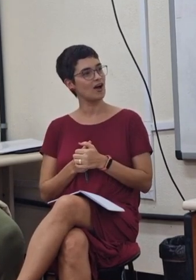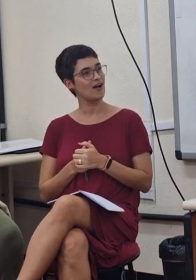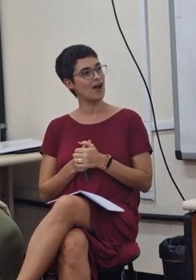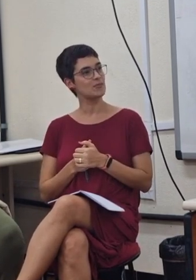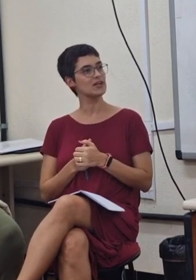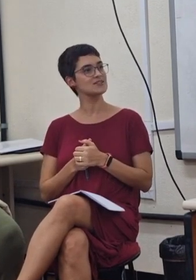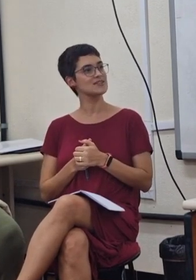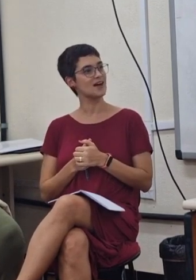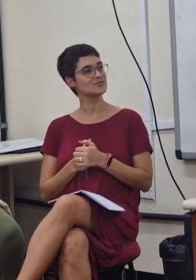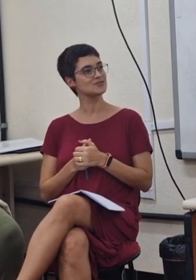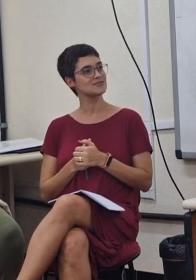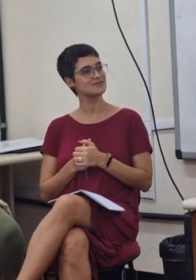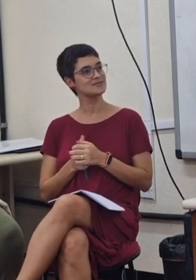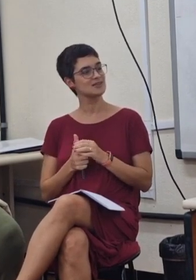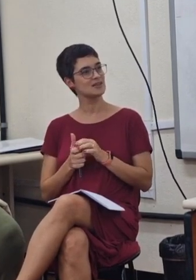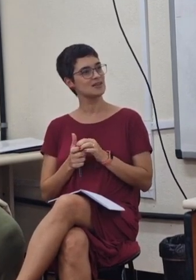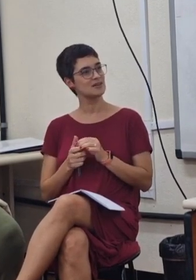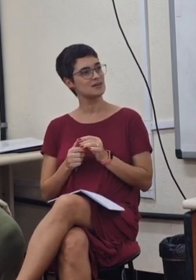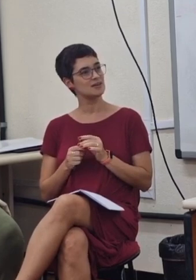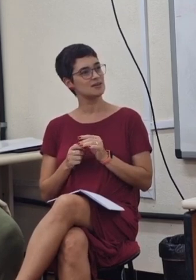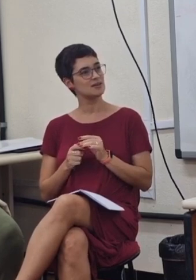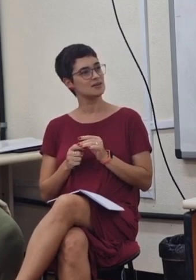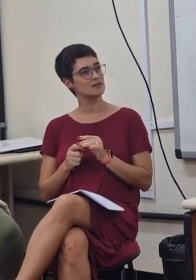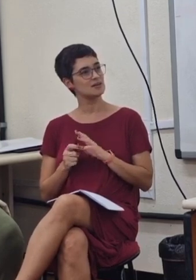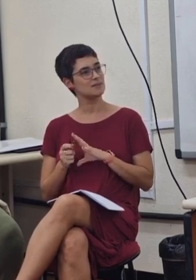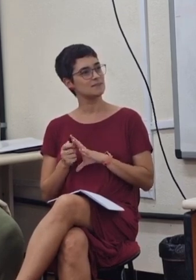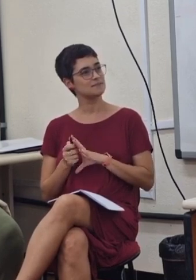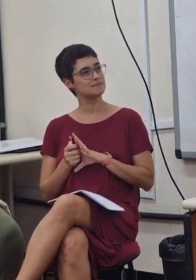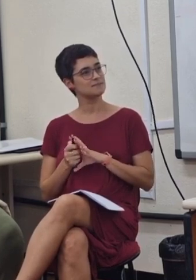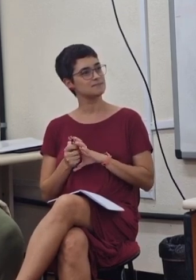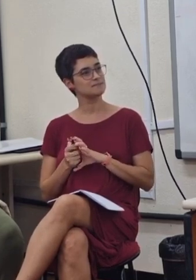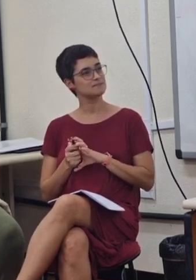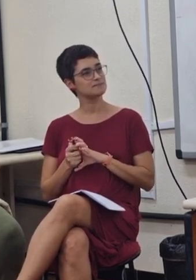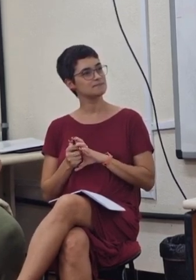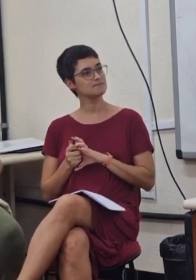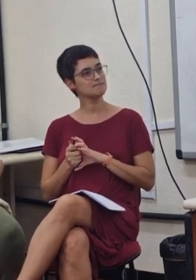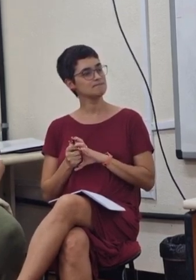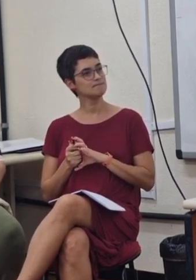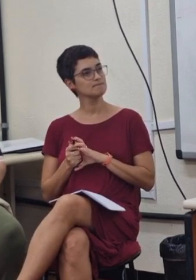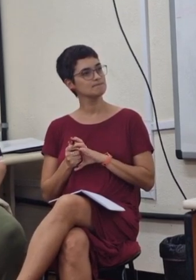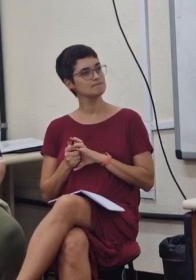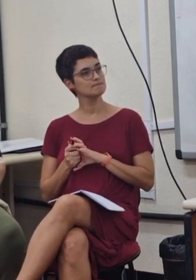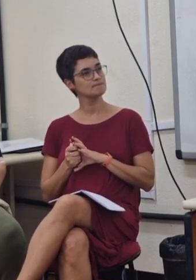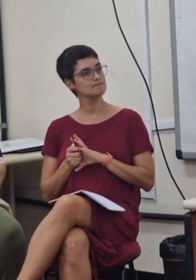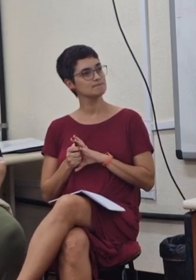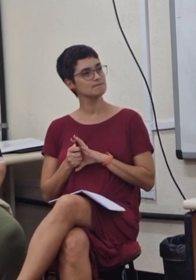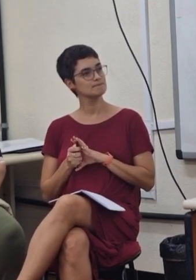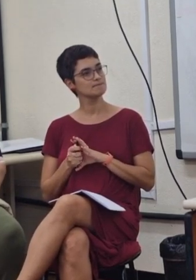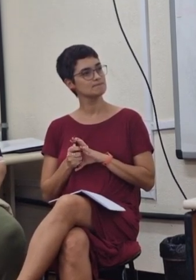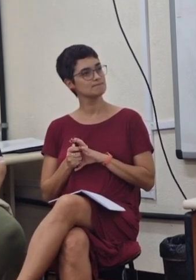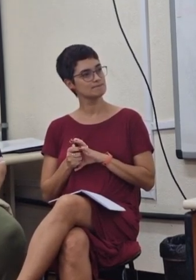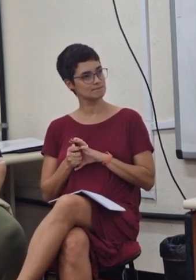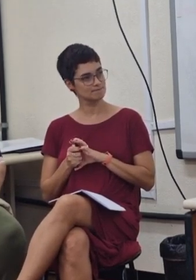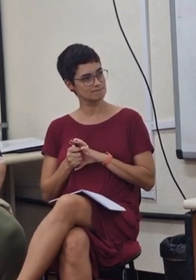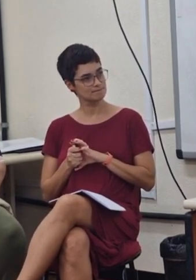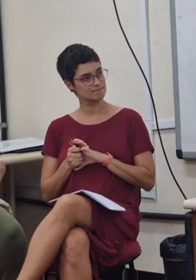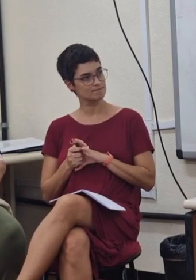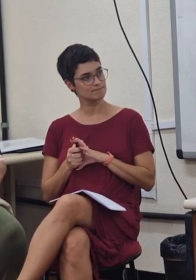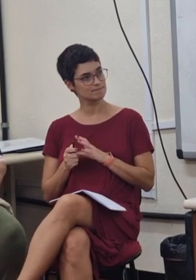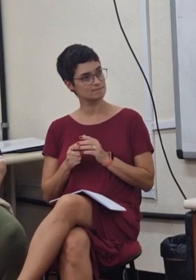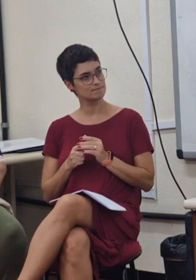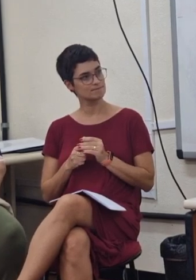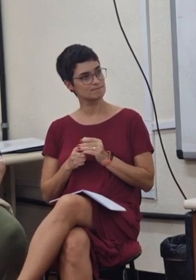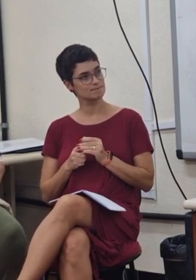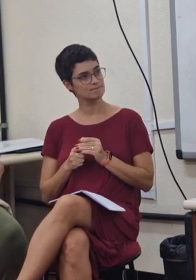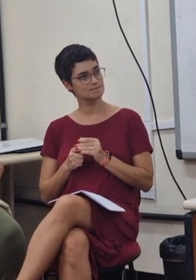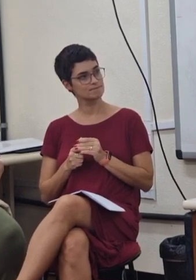maior aprendizado? Acho que desafiador na hora é manter viva a companhia com o cantor,